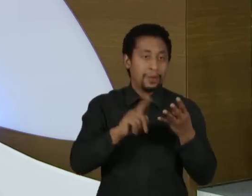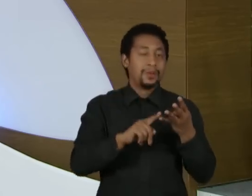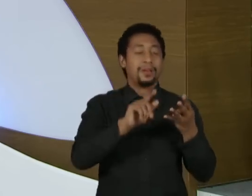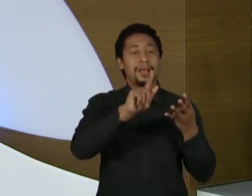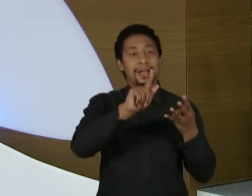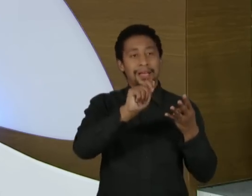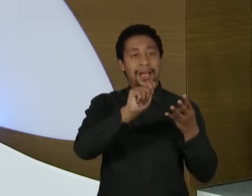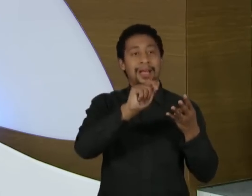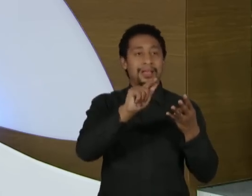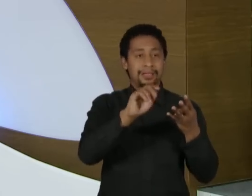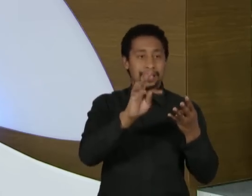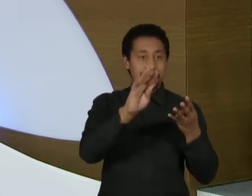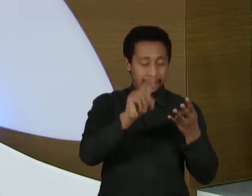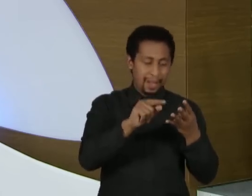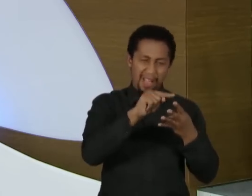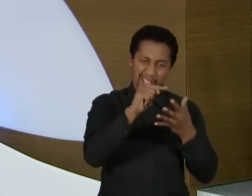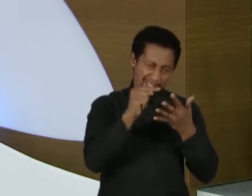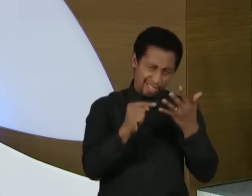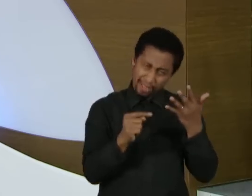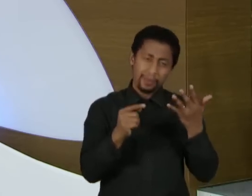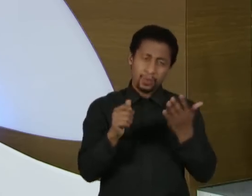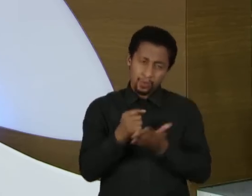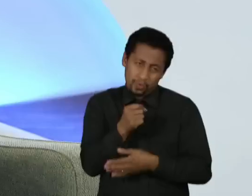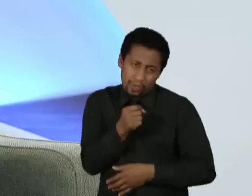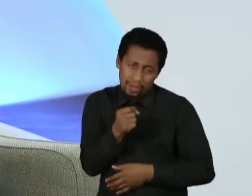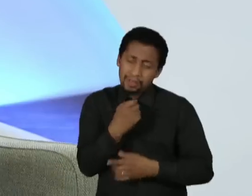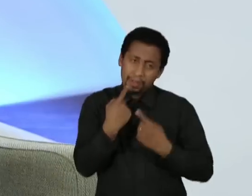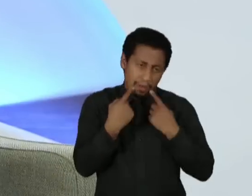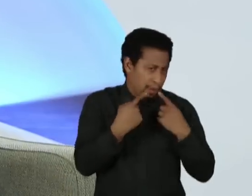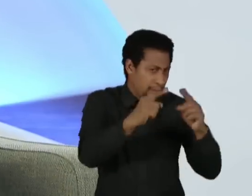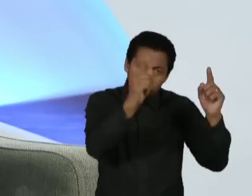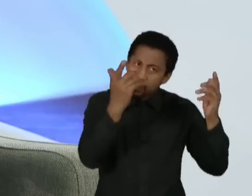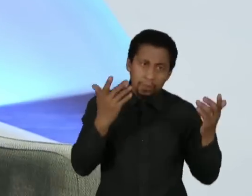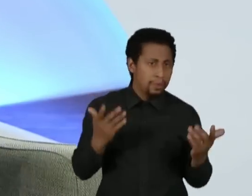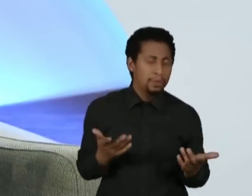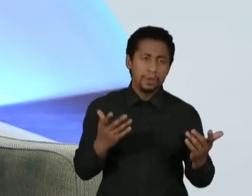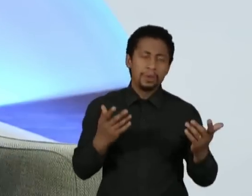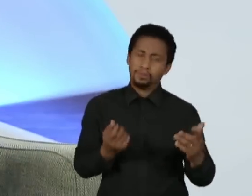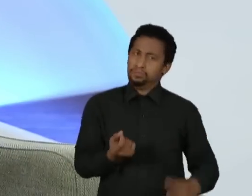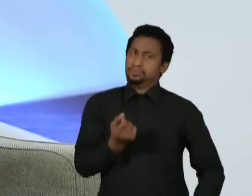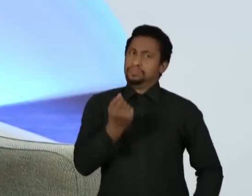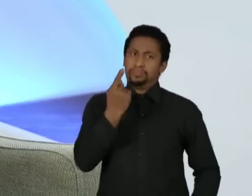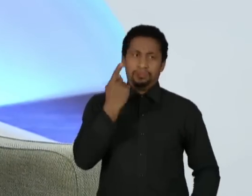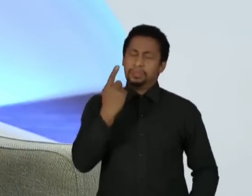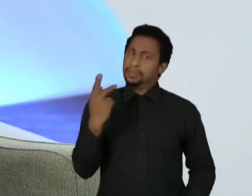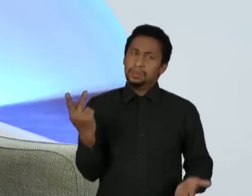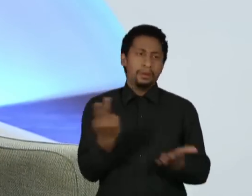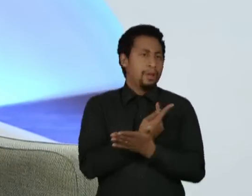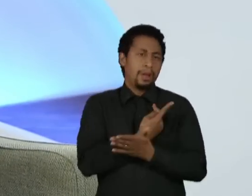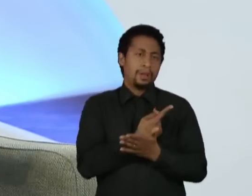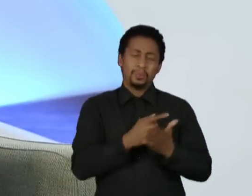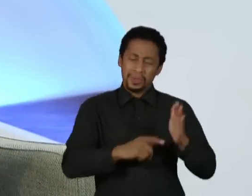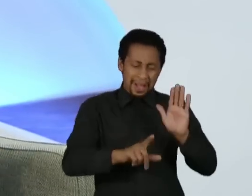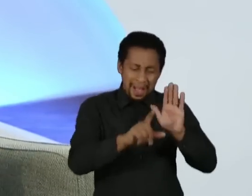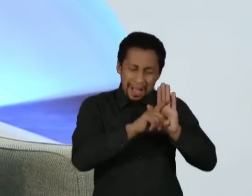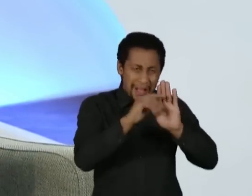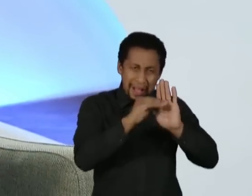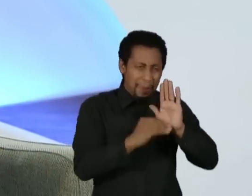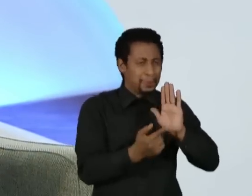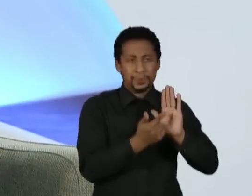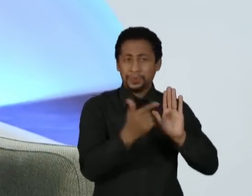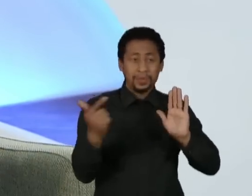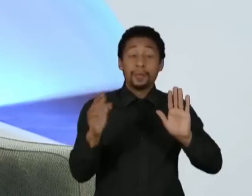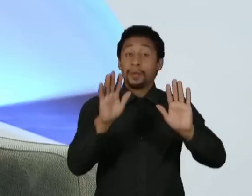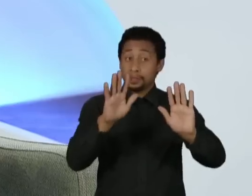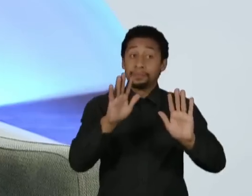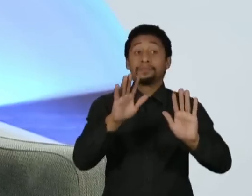juristas de renome estão criticando essa decisão como equivocada, como absurda, como fora da lei. E, de novo, nós precisamos entender como funciona Brasília. Um ministro